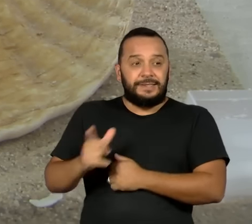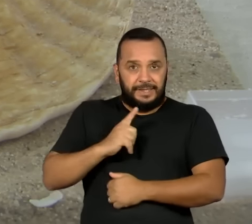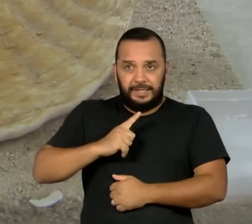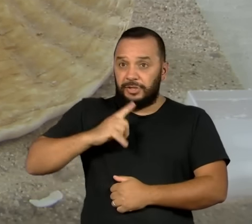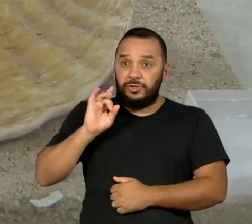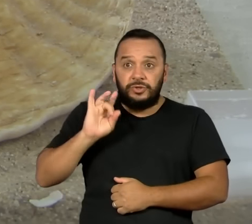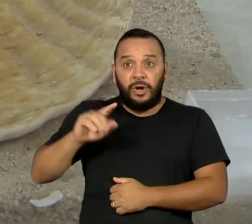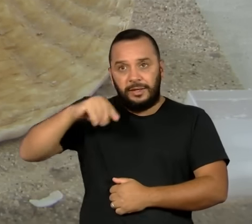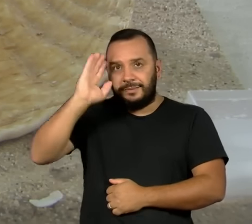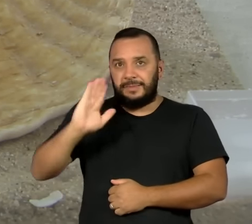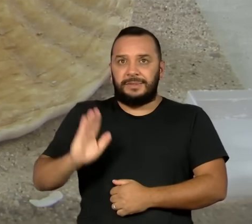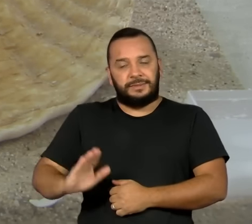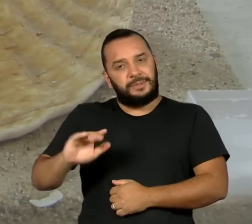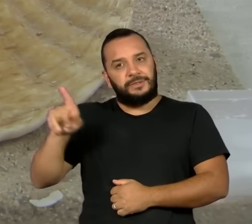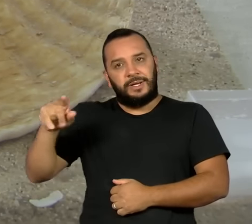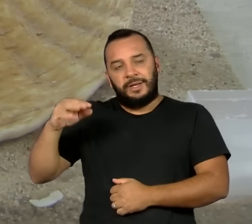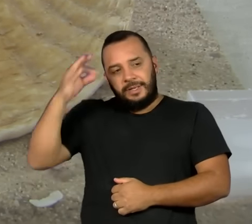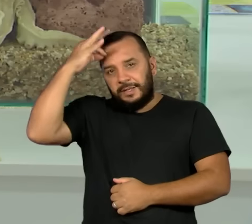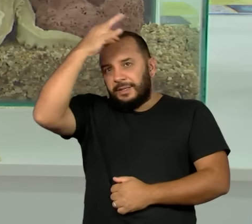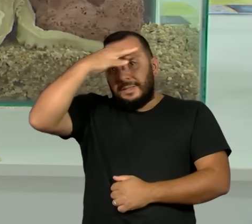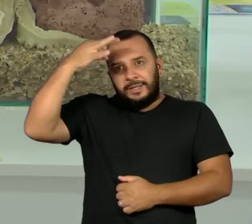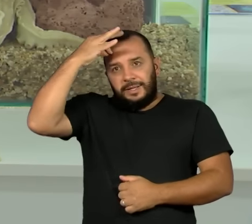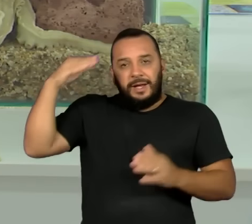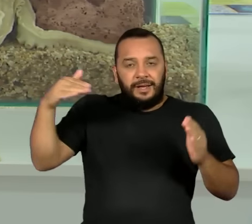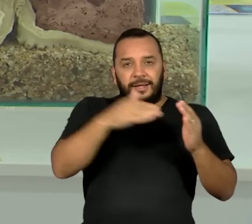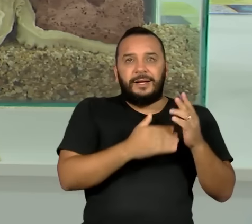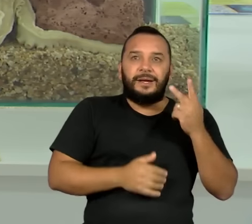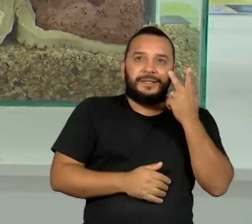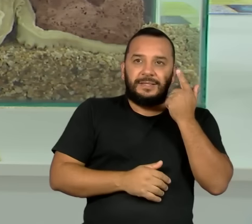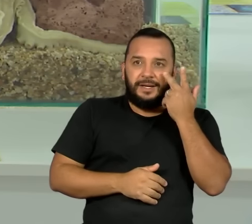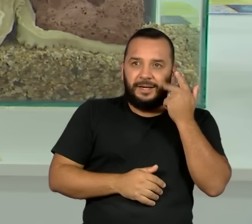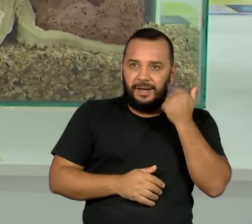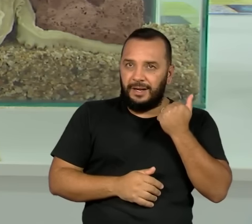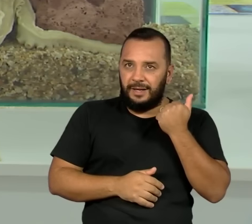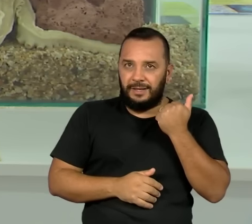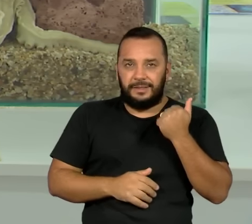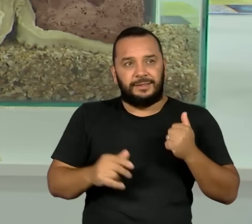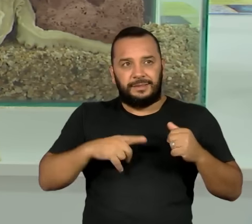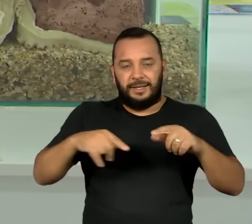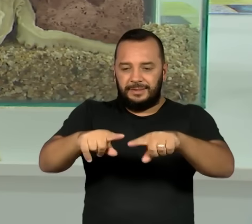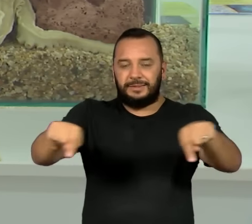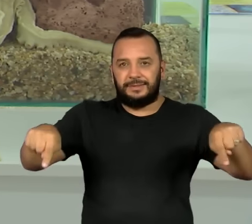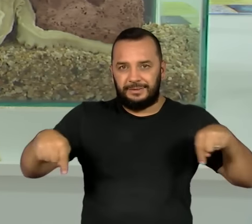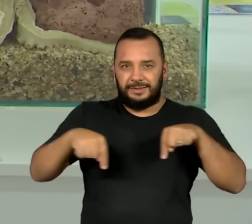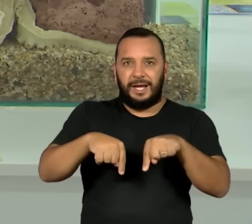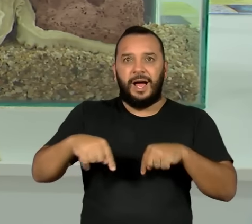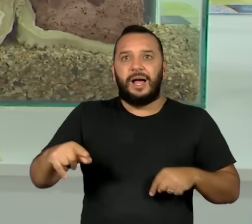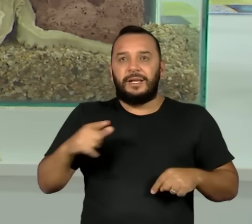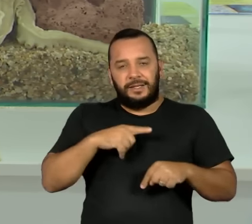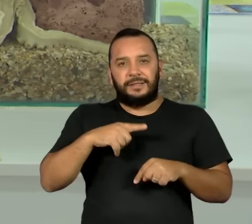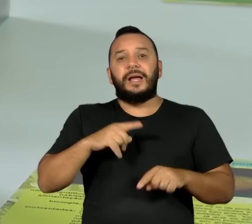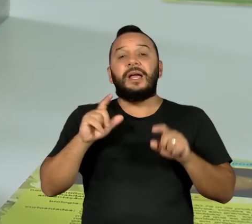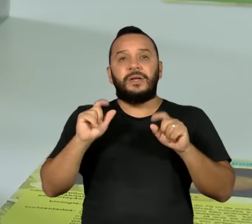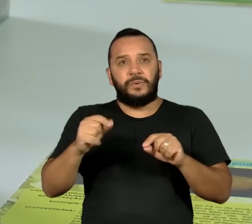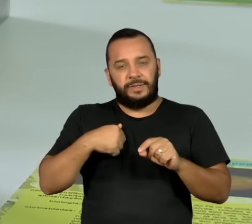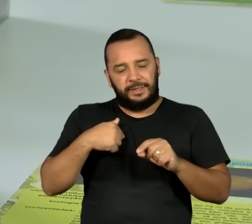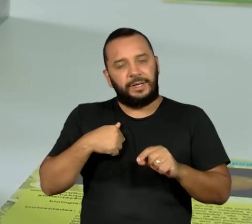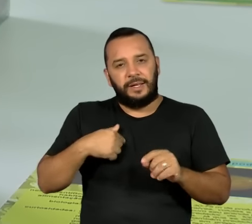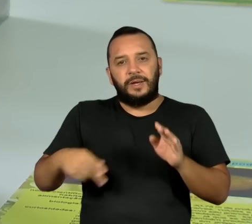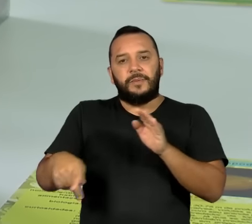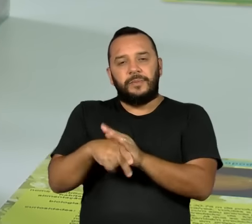entre o Espírito Santo e o Ceará. Esta sala abriga a chamada coleção úmida de moluscos, que